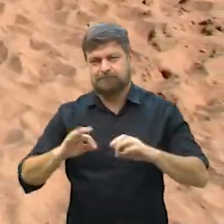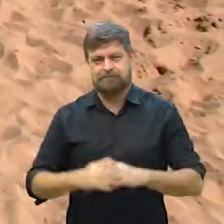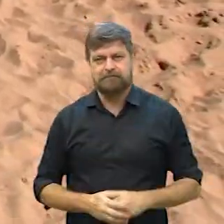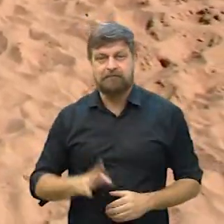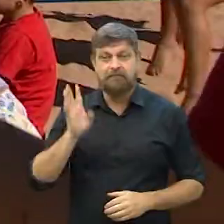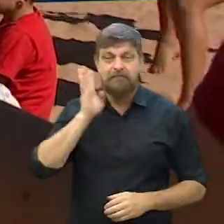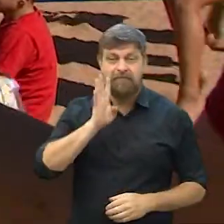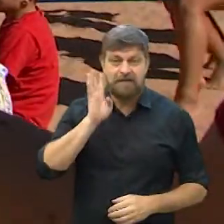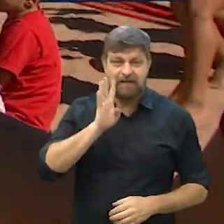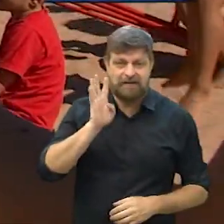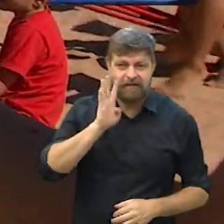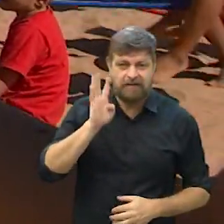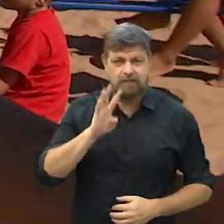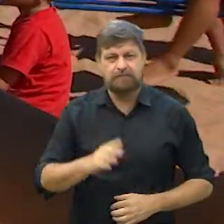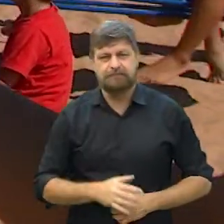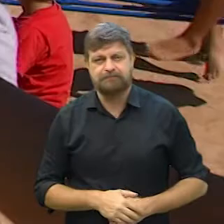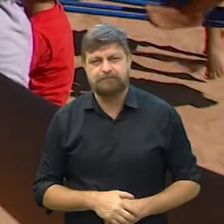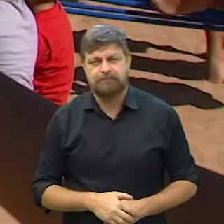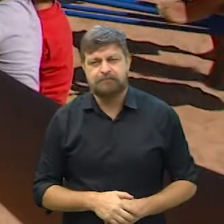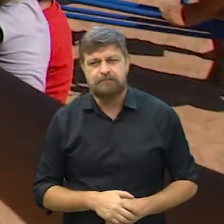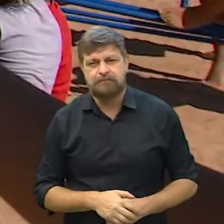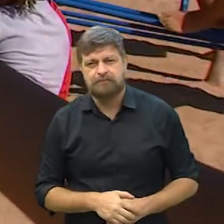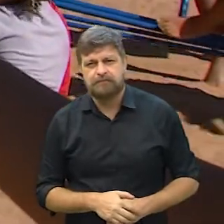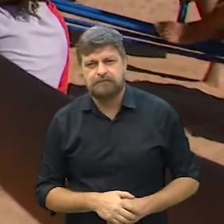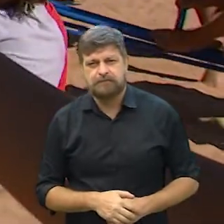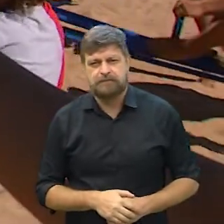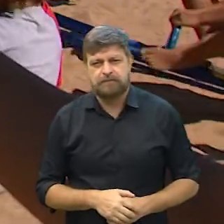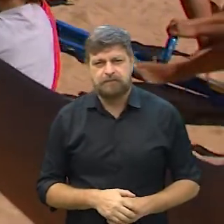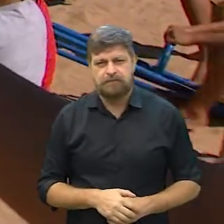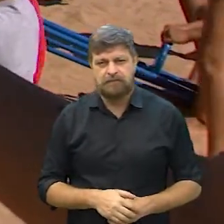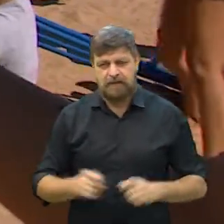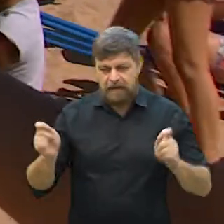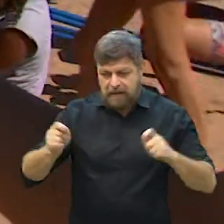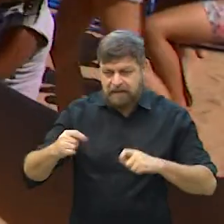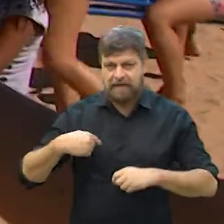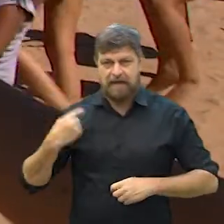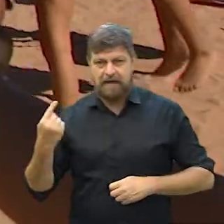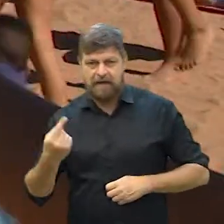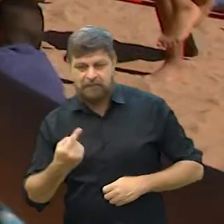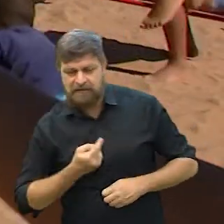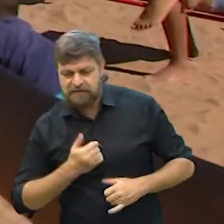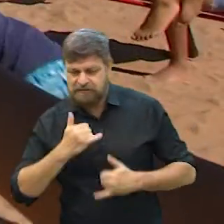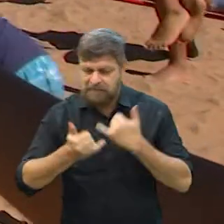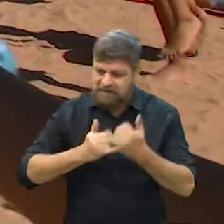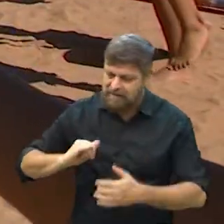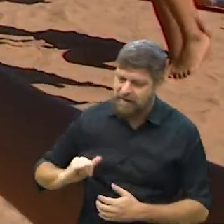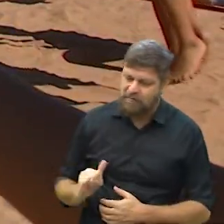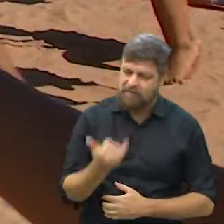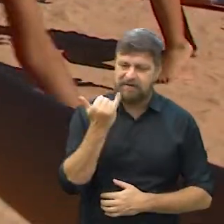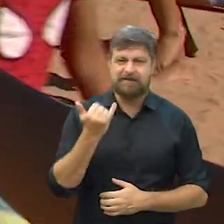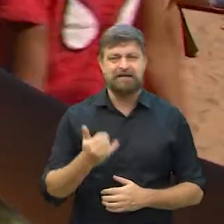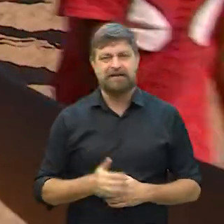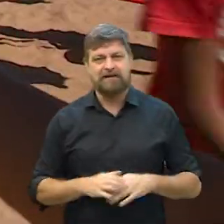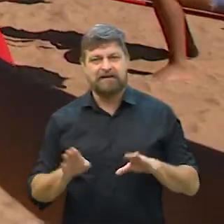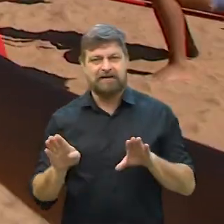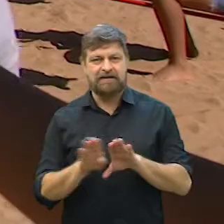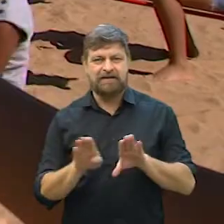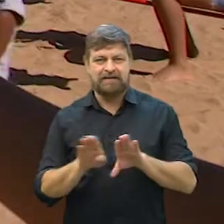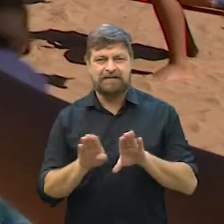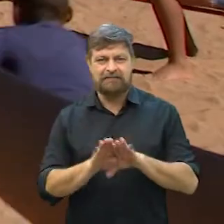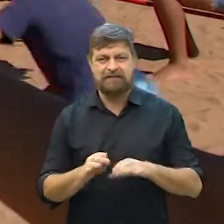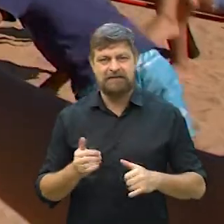e algum Goto né tô achando bem legal é da dá para muita gente se